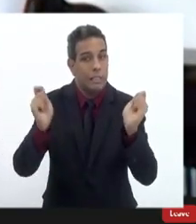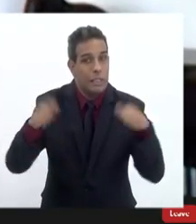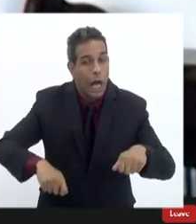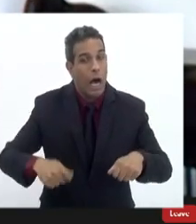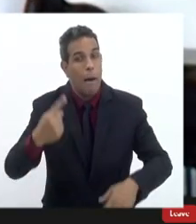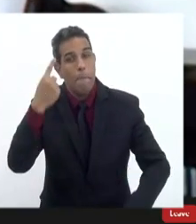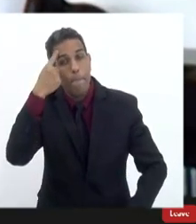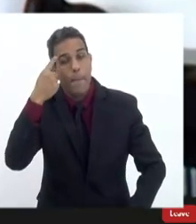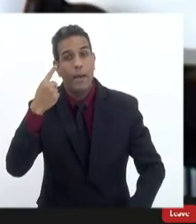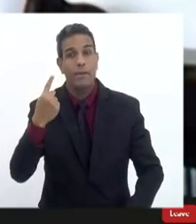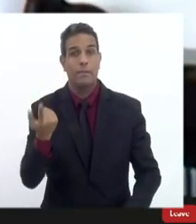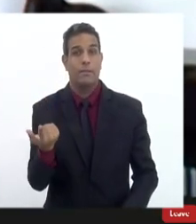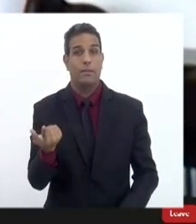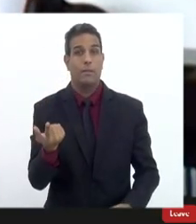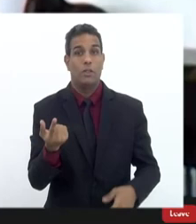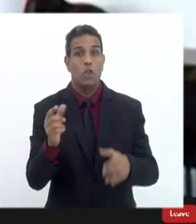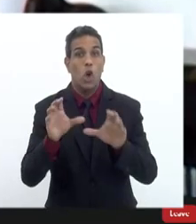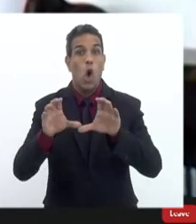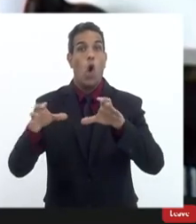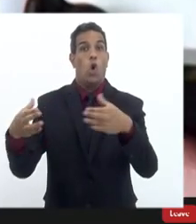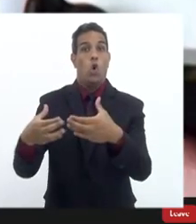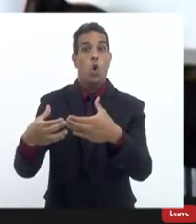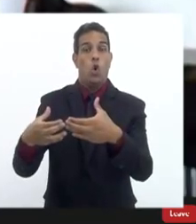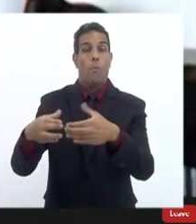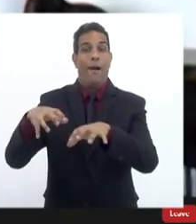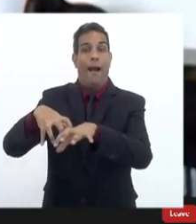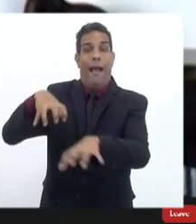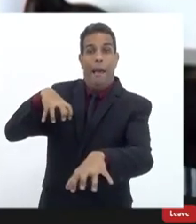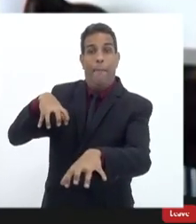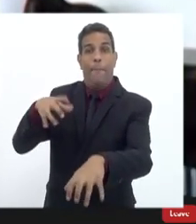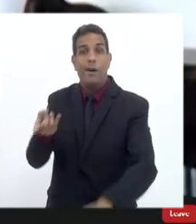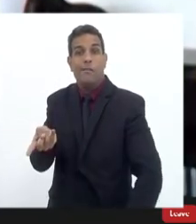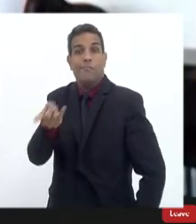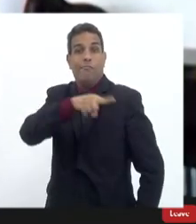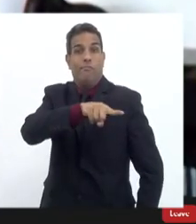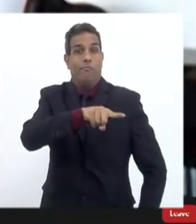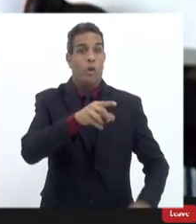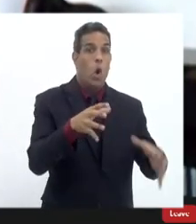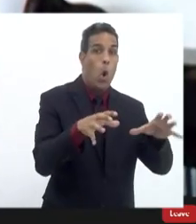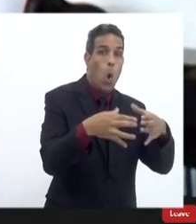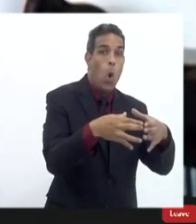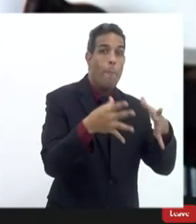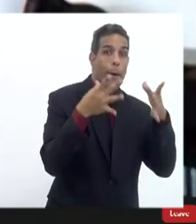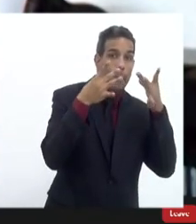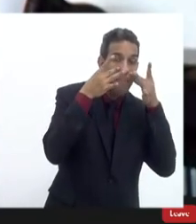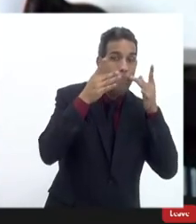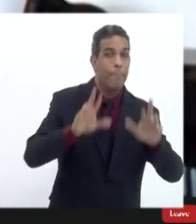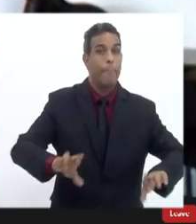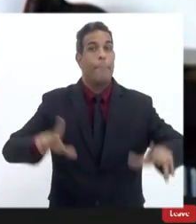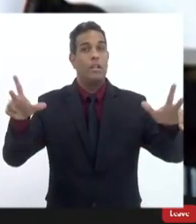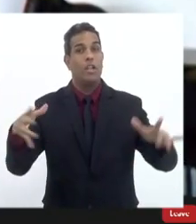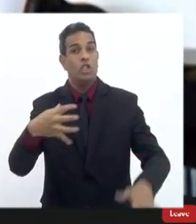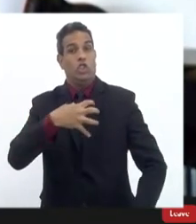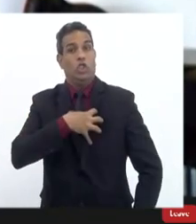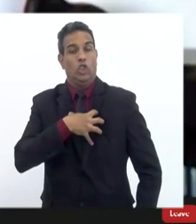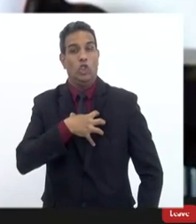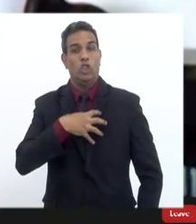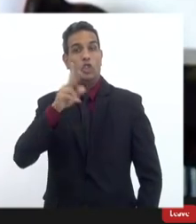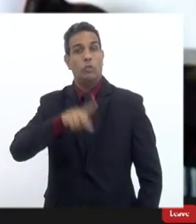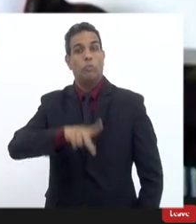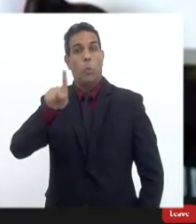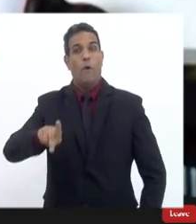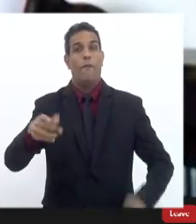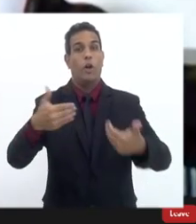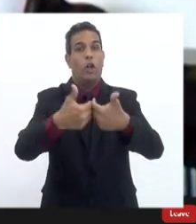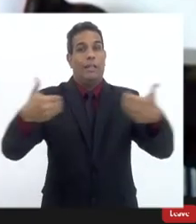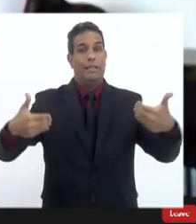se pensar turmas para aqueles estudantes que vão seguindo trabalho remoto até o final do ano, e turmas, né, reorganizadas